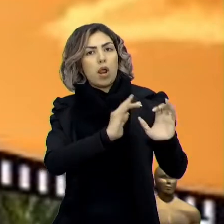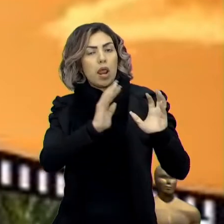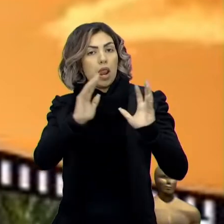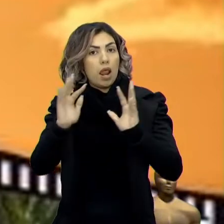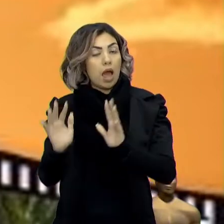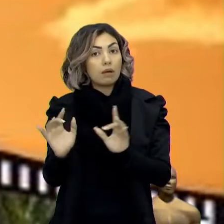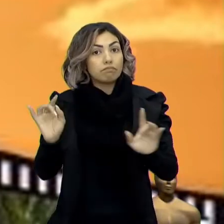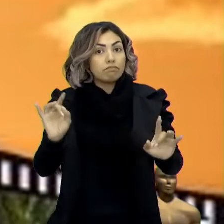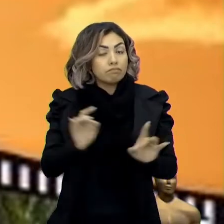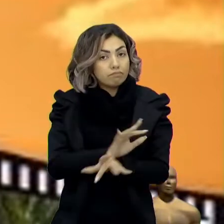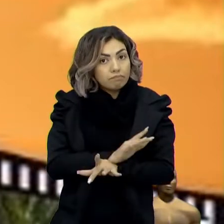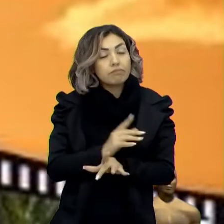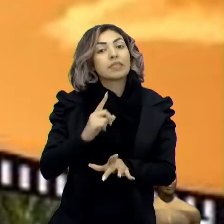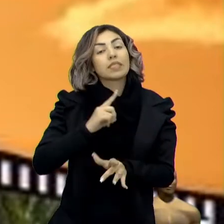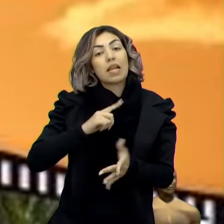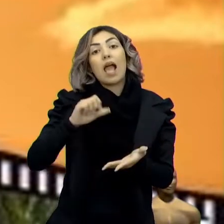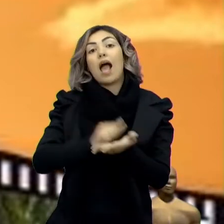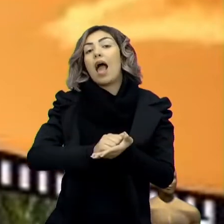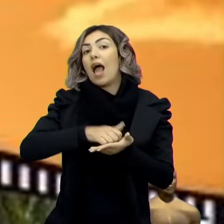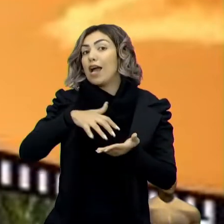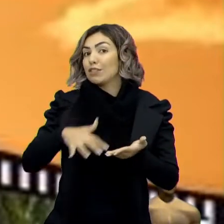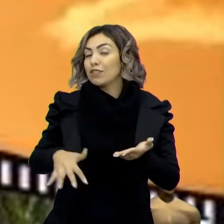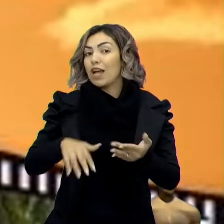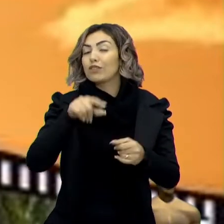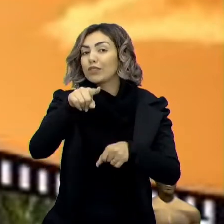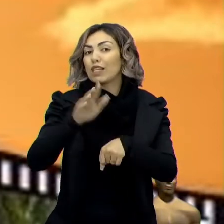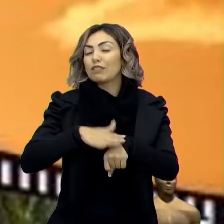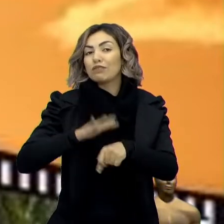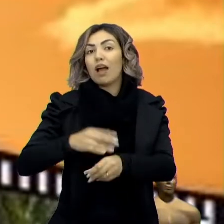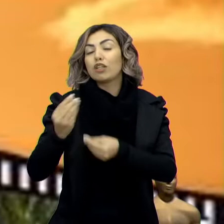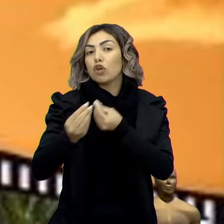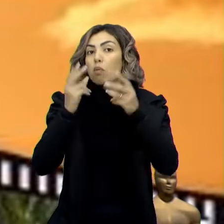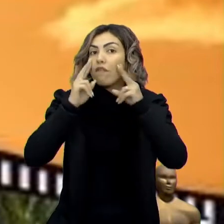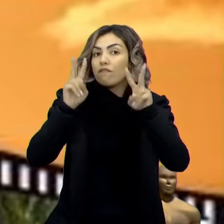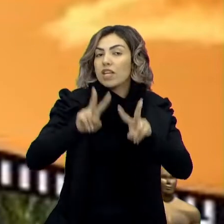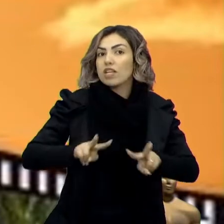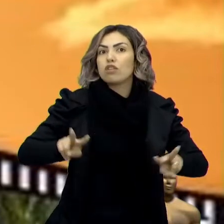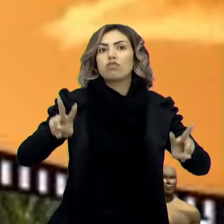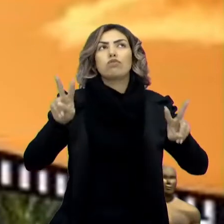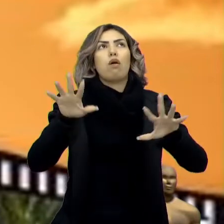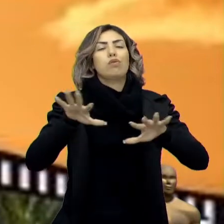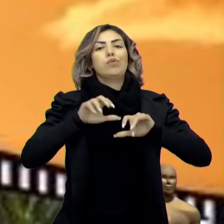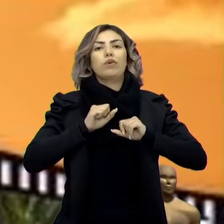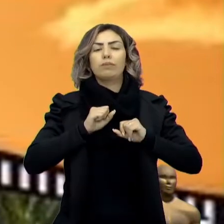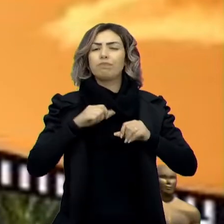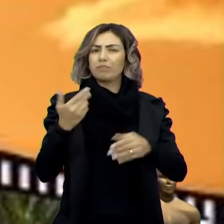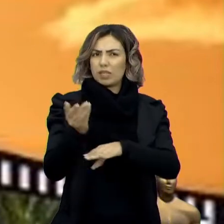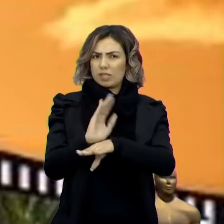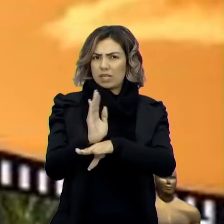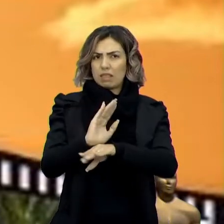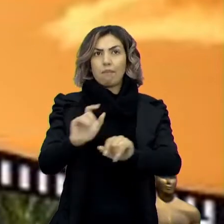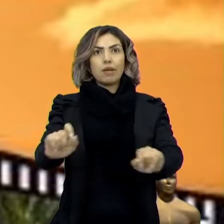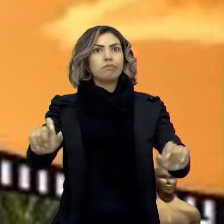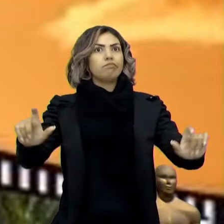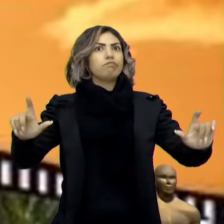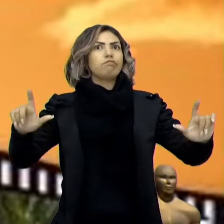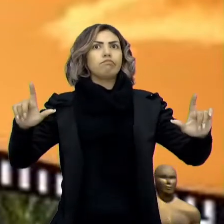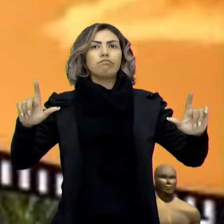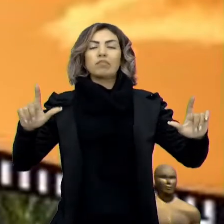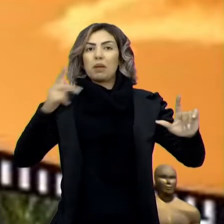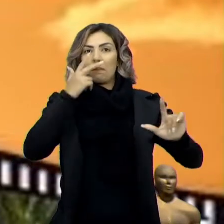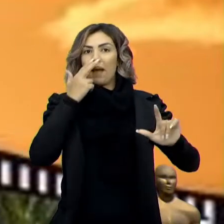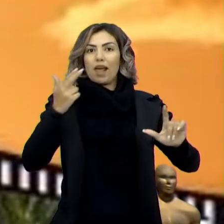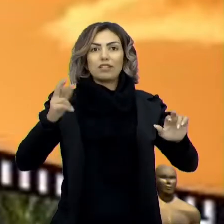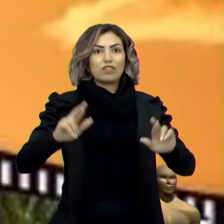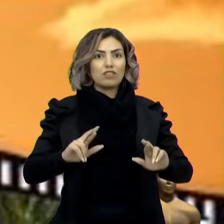nosso componente. E vamos então explorar todas as linguagens. O cinema, ele traz essa magia, ele nos entretém, ele